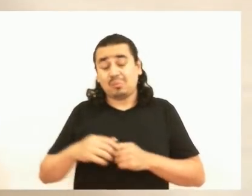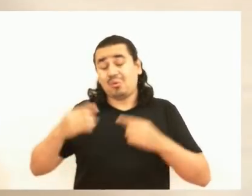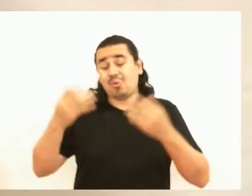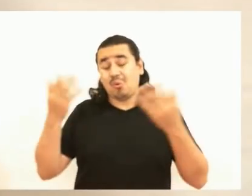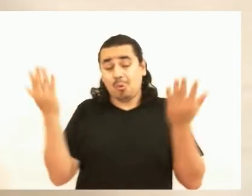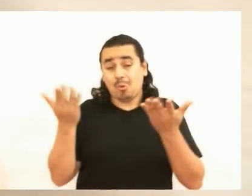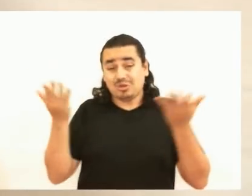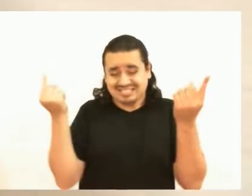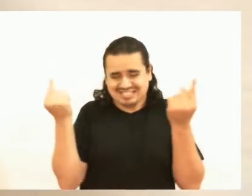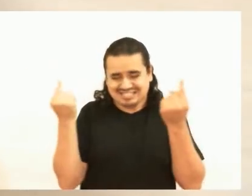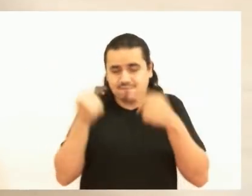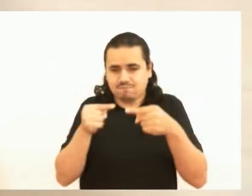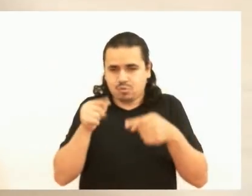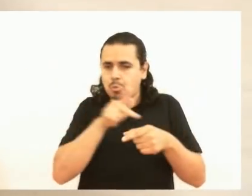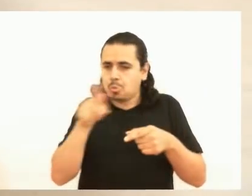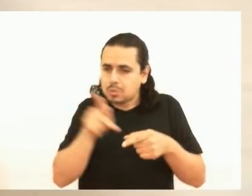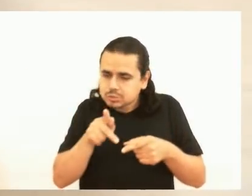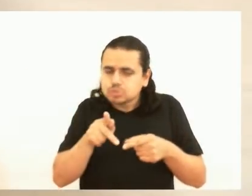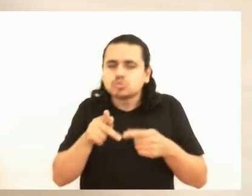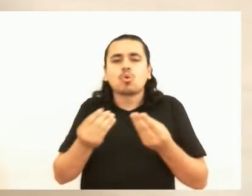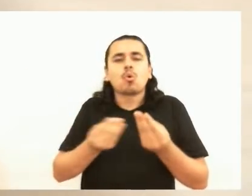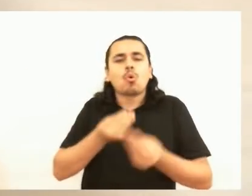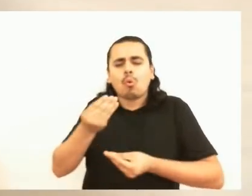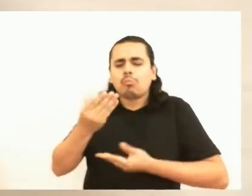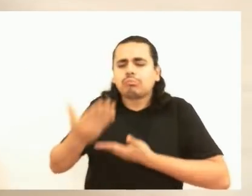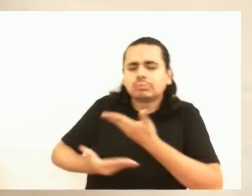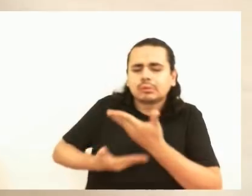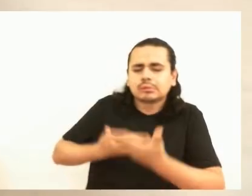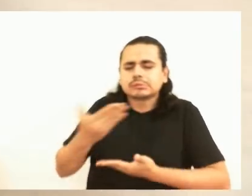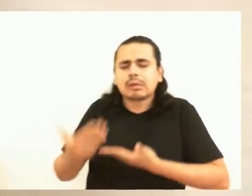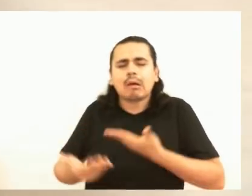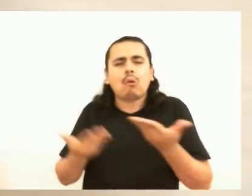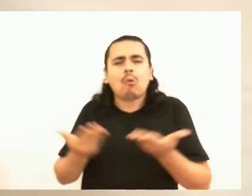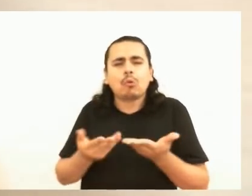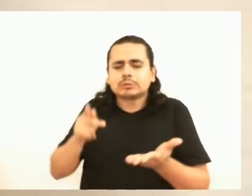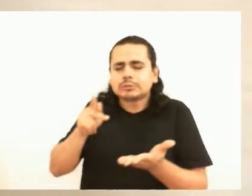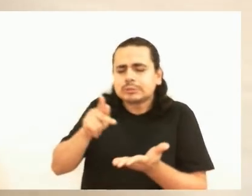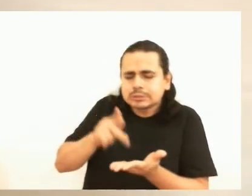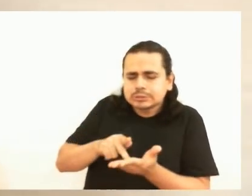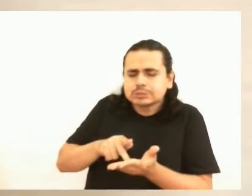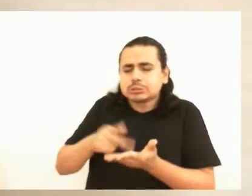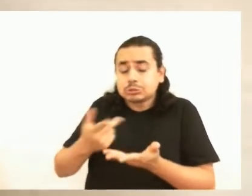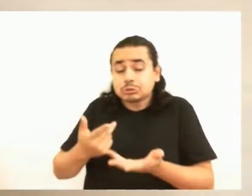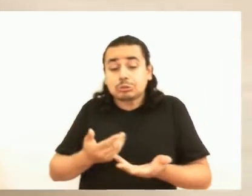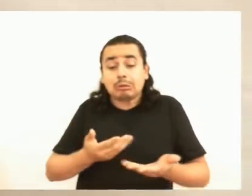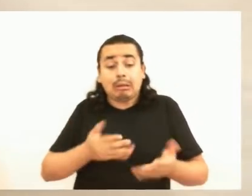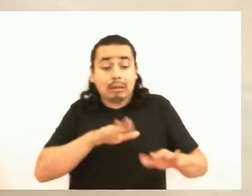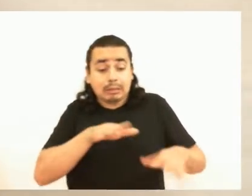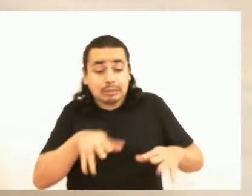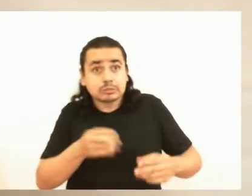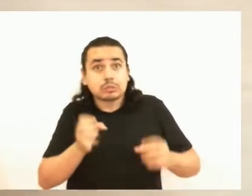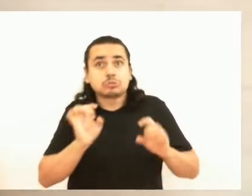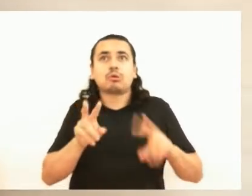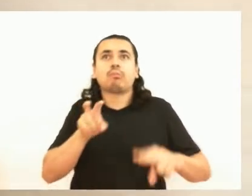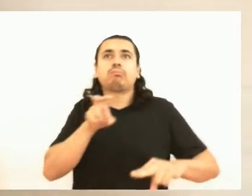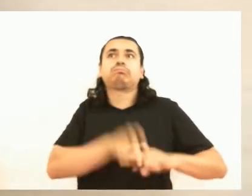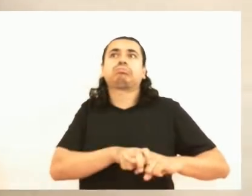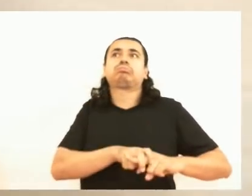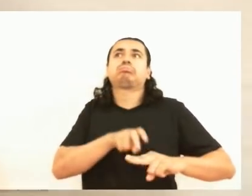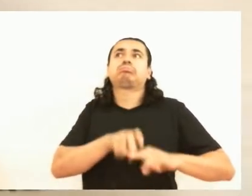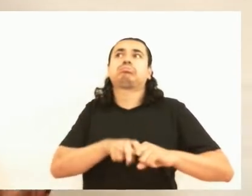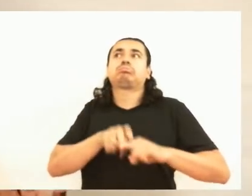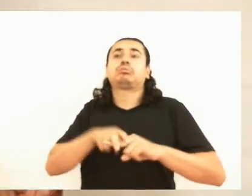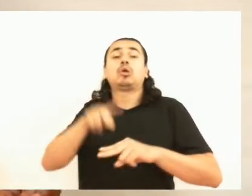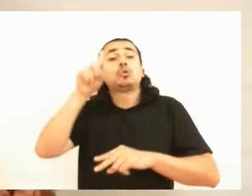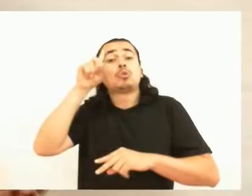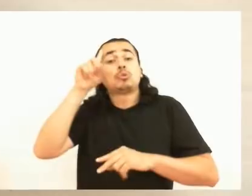do educador para lidar com essa realidade de convite ao não movimento diariamente